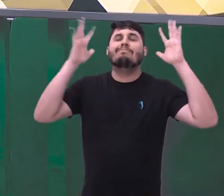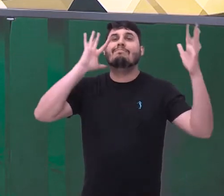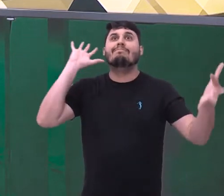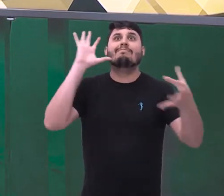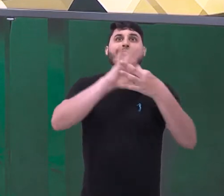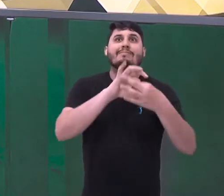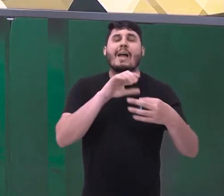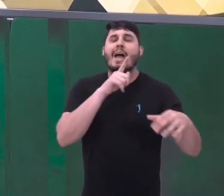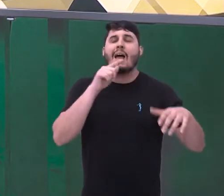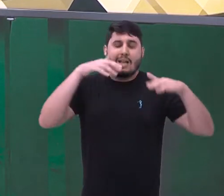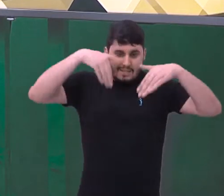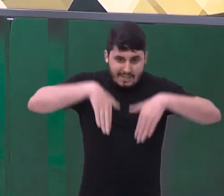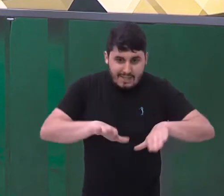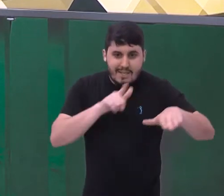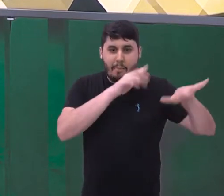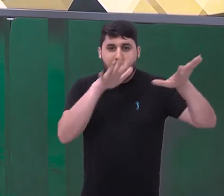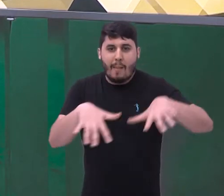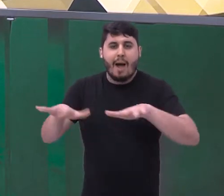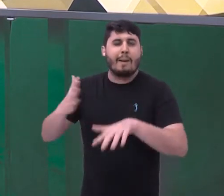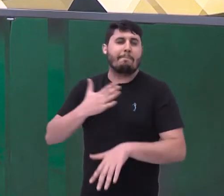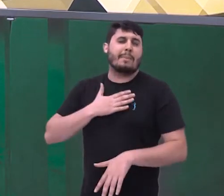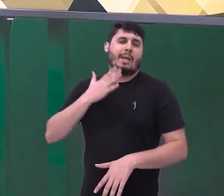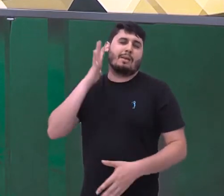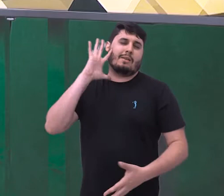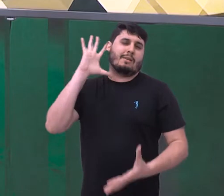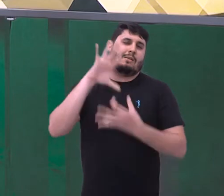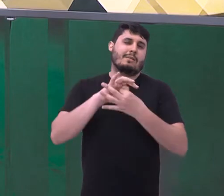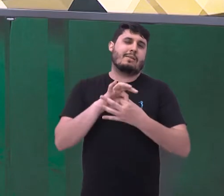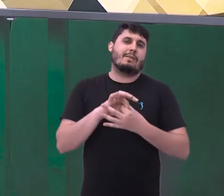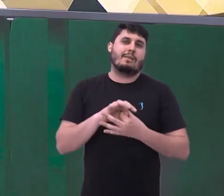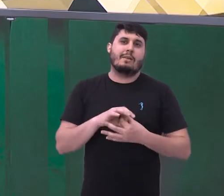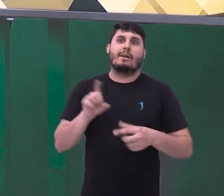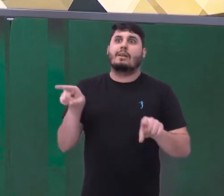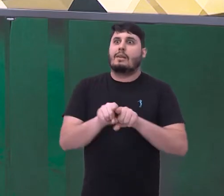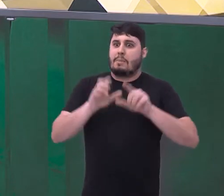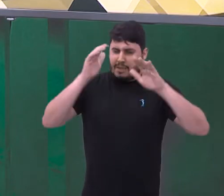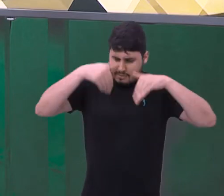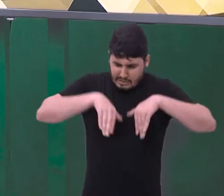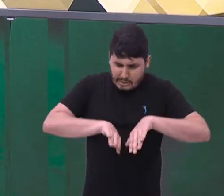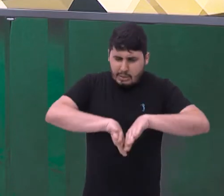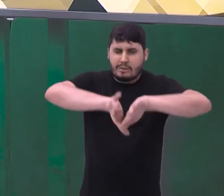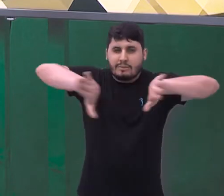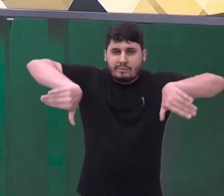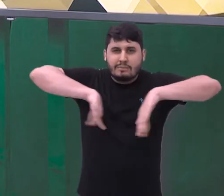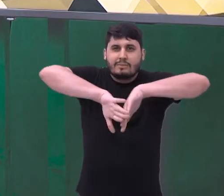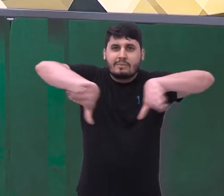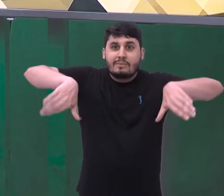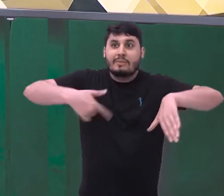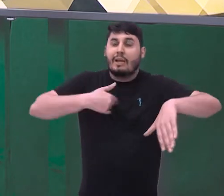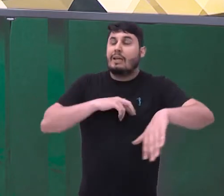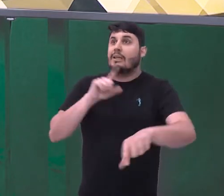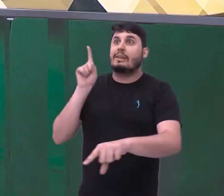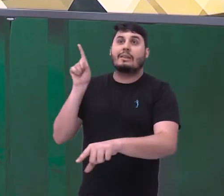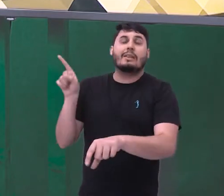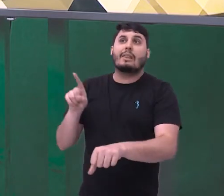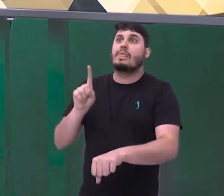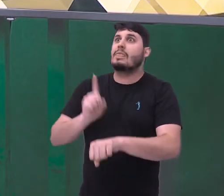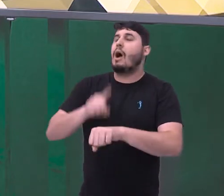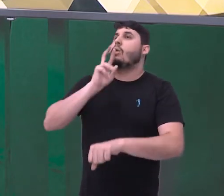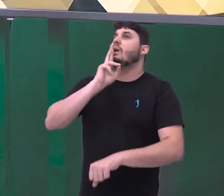Eu já vi a onda. Eu já idealizei o meu mar. Inclusive, eu já mergulhei e levantei para te